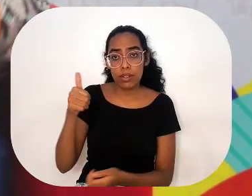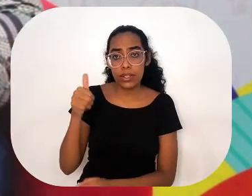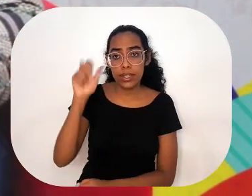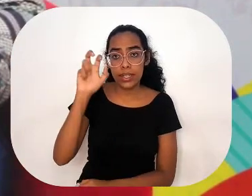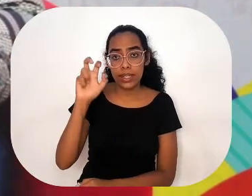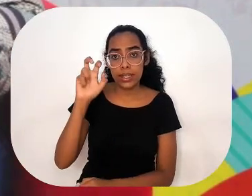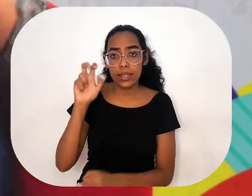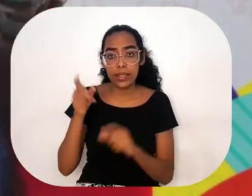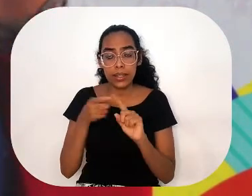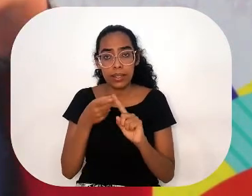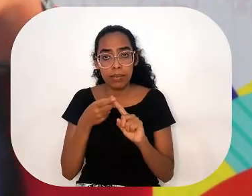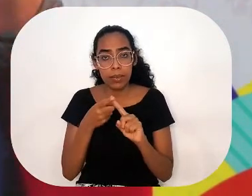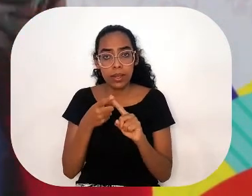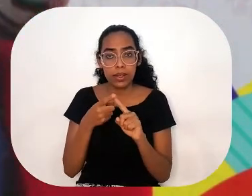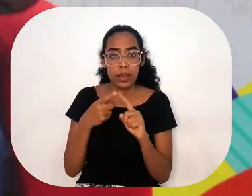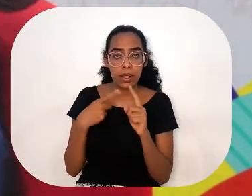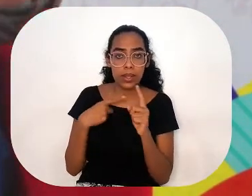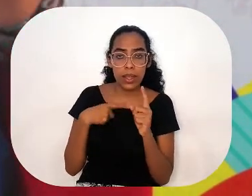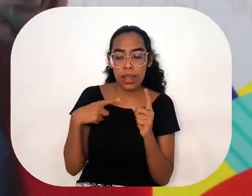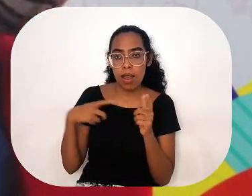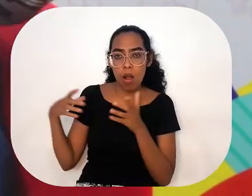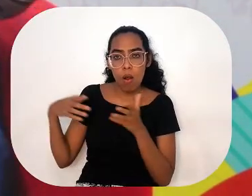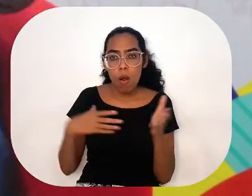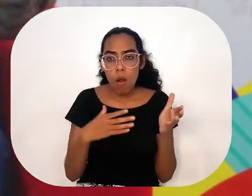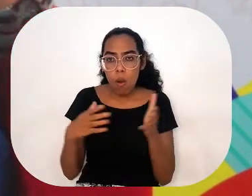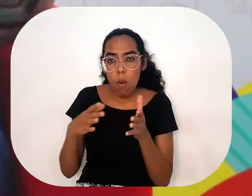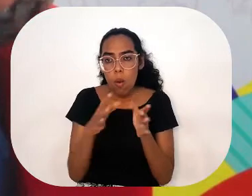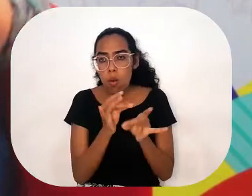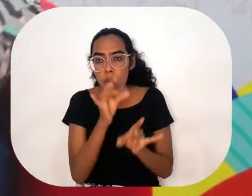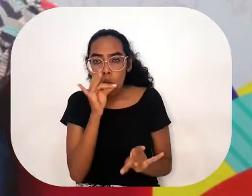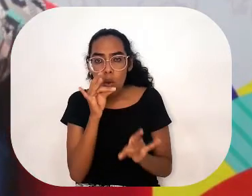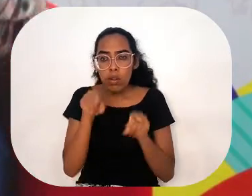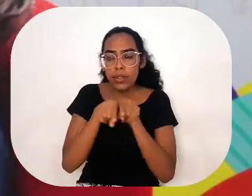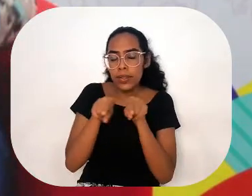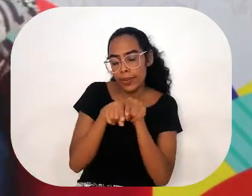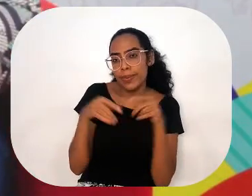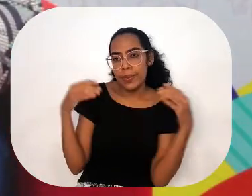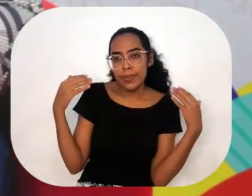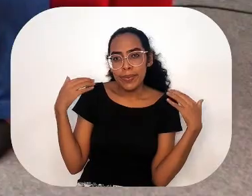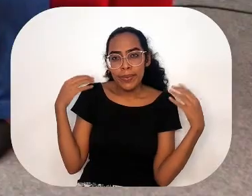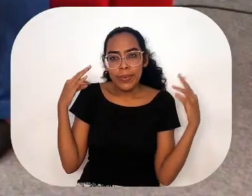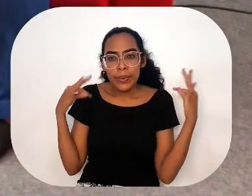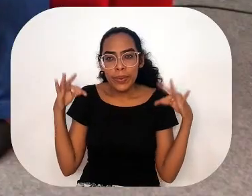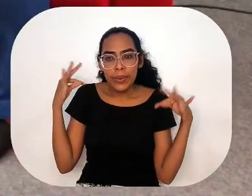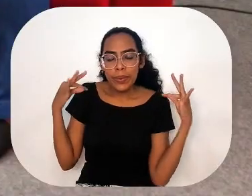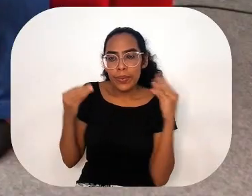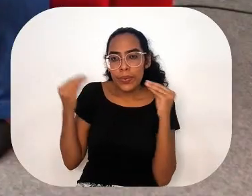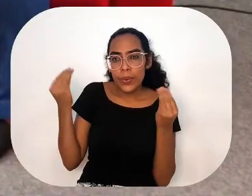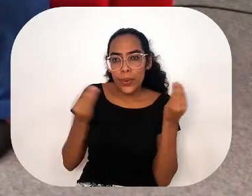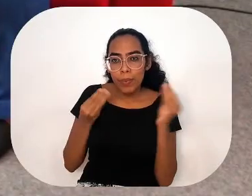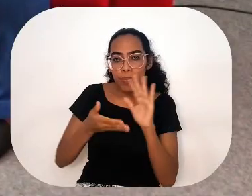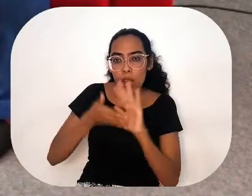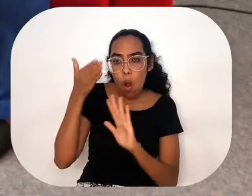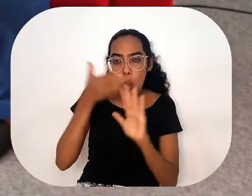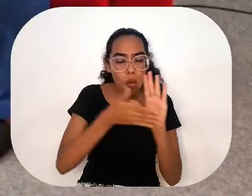15 as Veredas os atalhos as resistências cotidianas e as aventuras essas